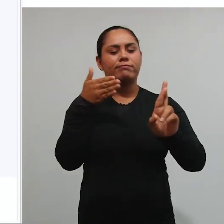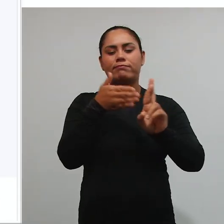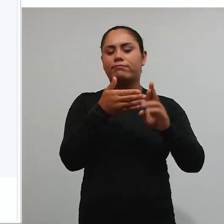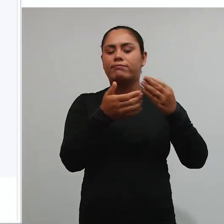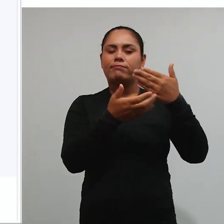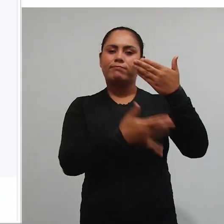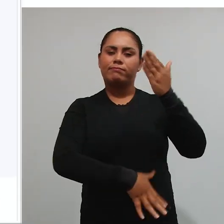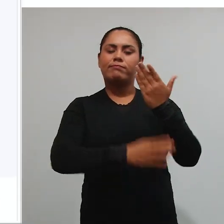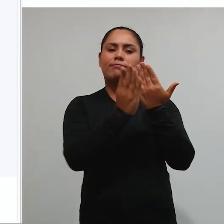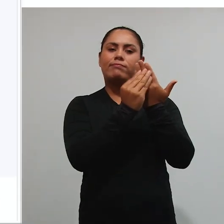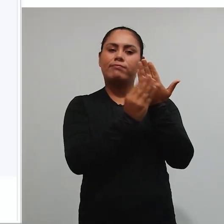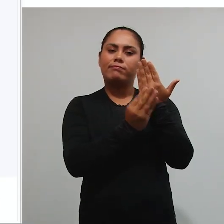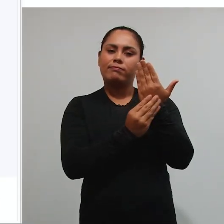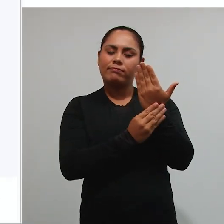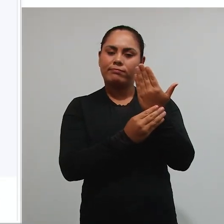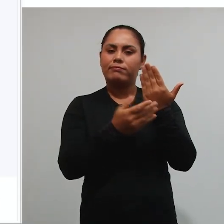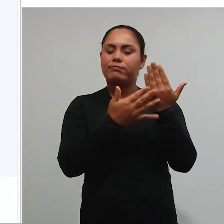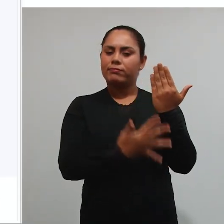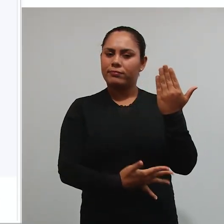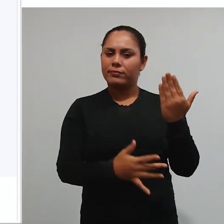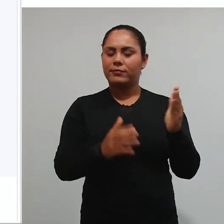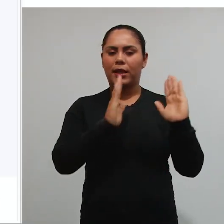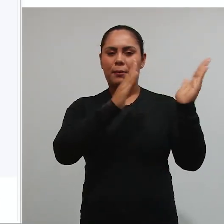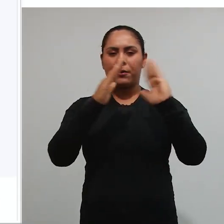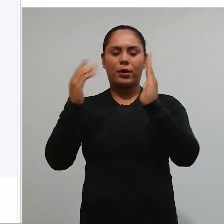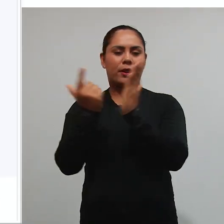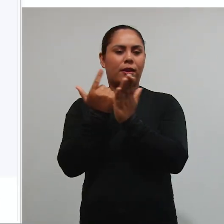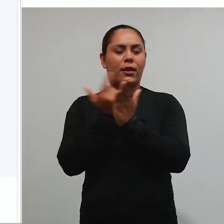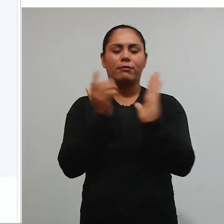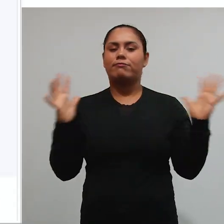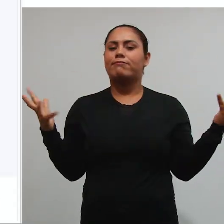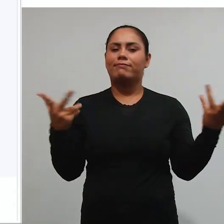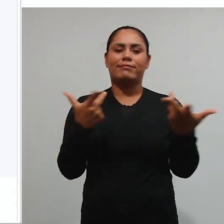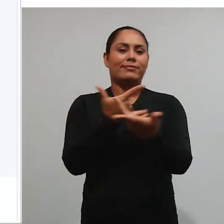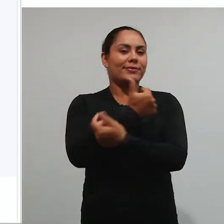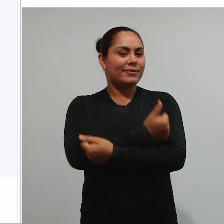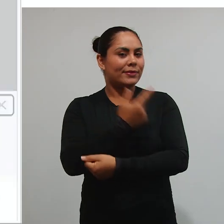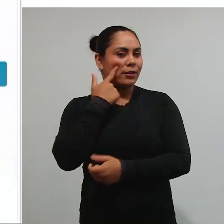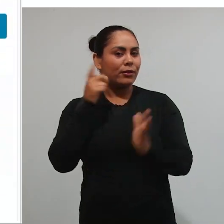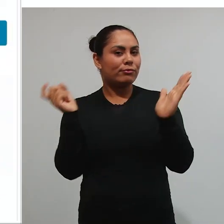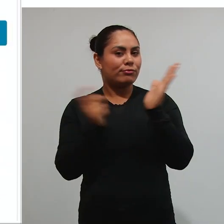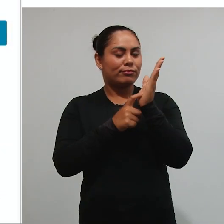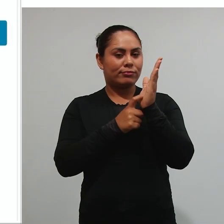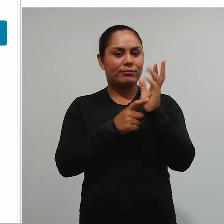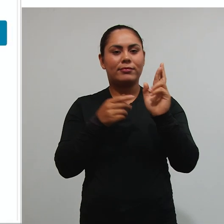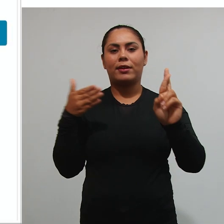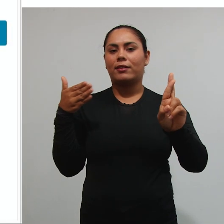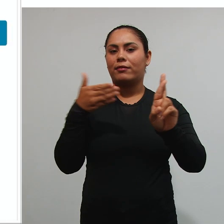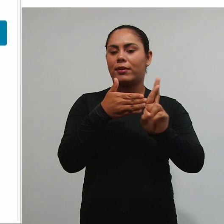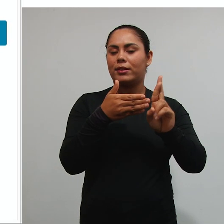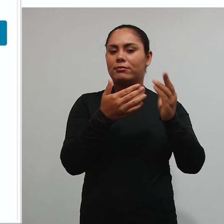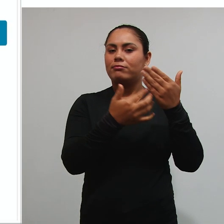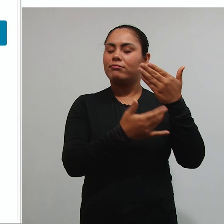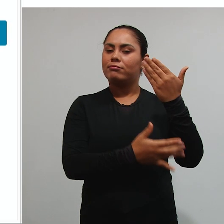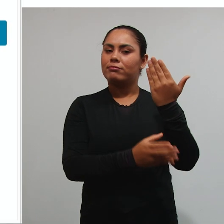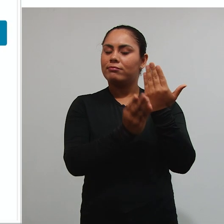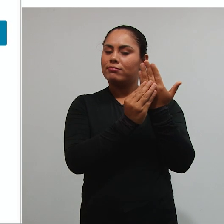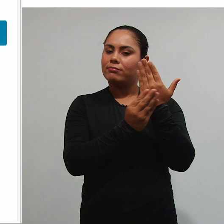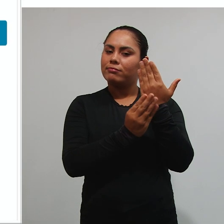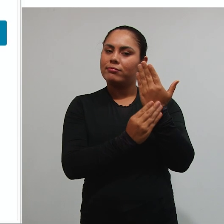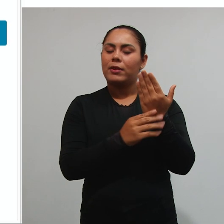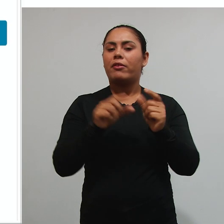referência bibliográfica. Essa biblioteca é fantástica. Eu vou clicar aqui, referência bibliográfica, ele vai me